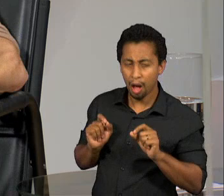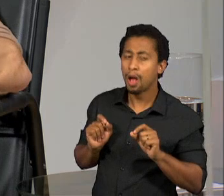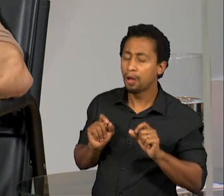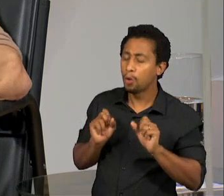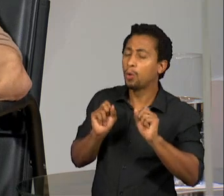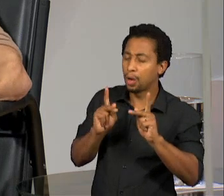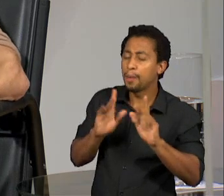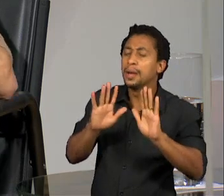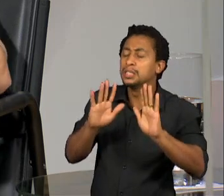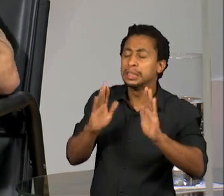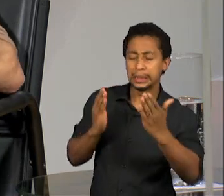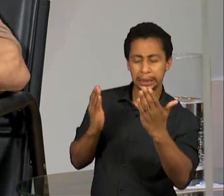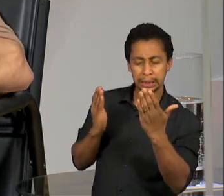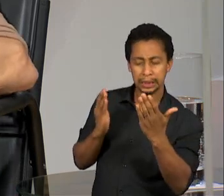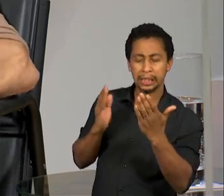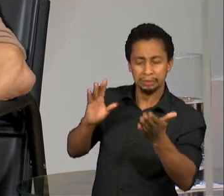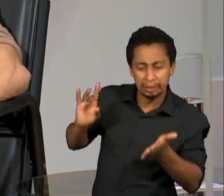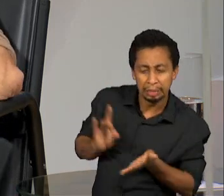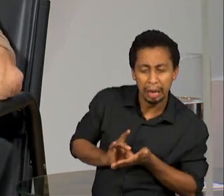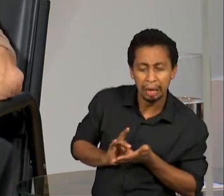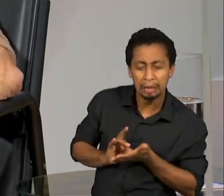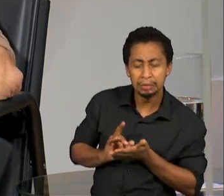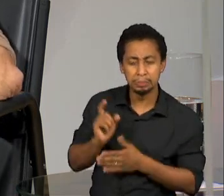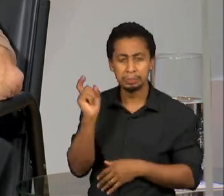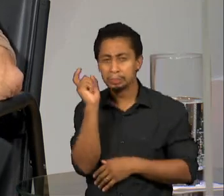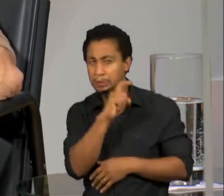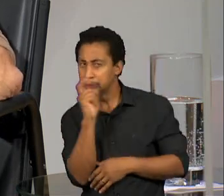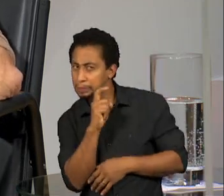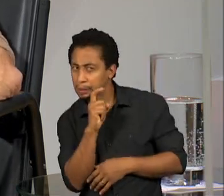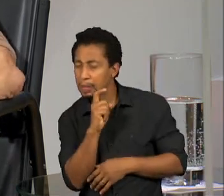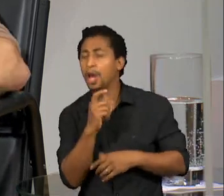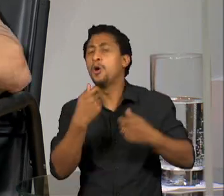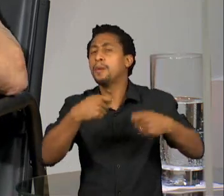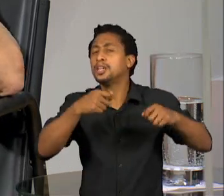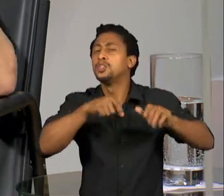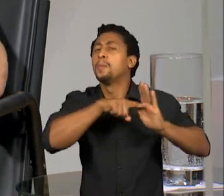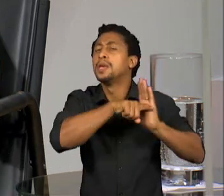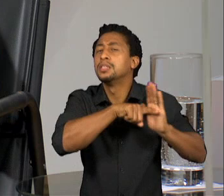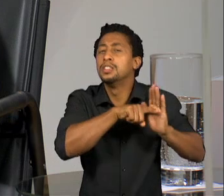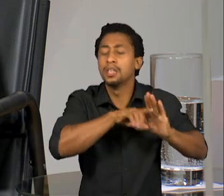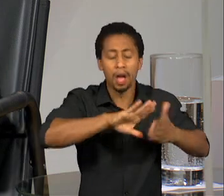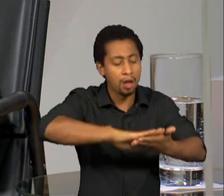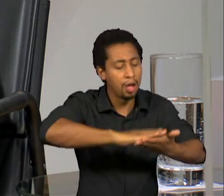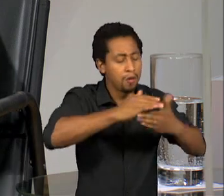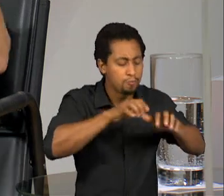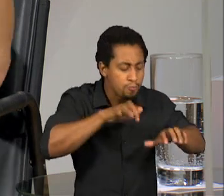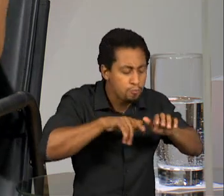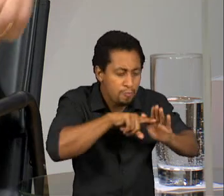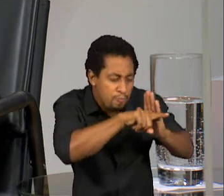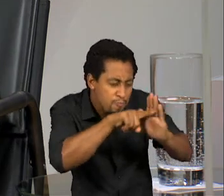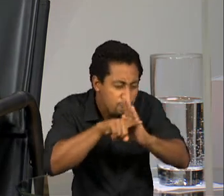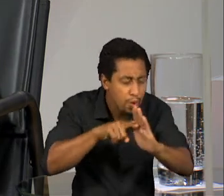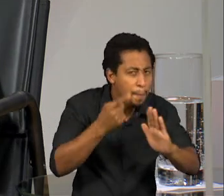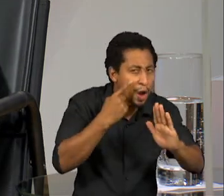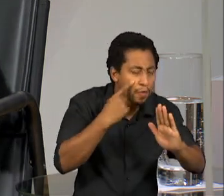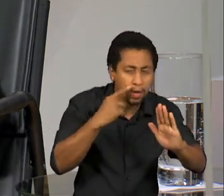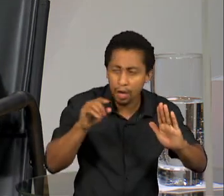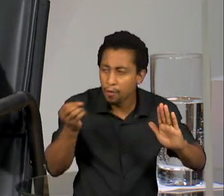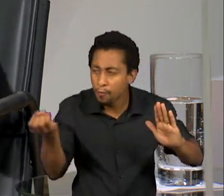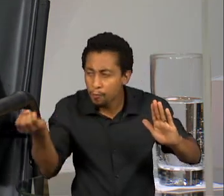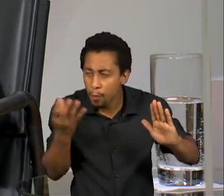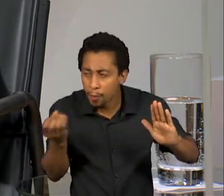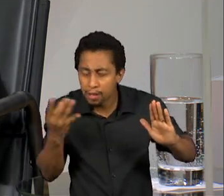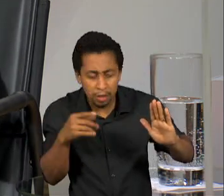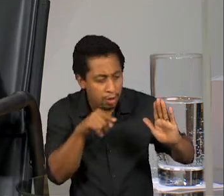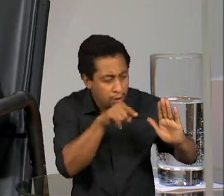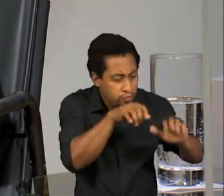do jornalista, ele passa a desempenhar duas funções. Não apenas ele traduz os fatos, como